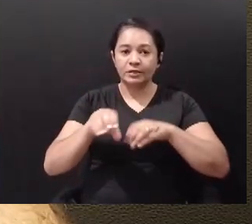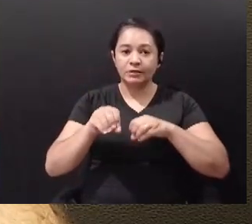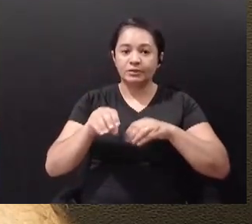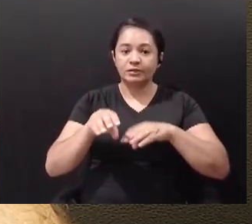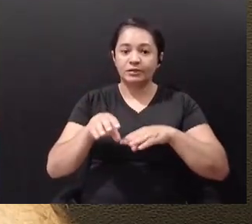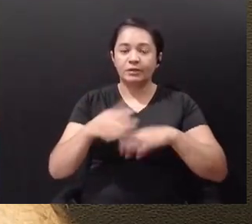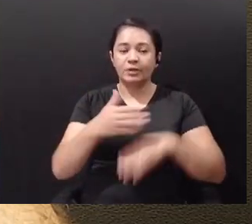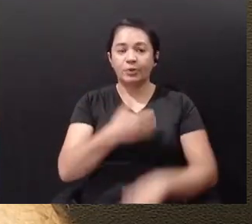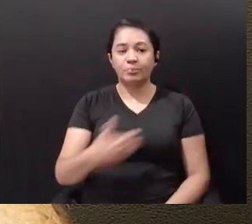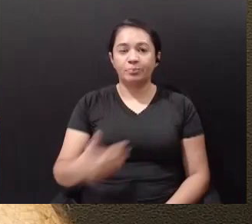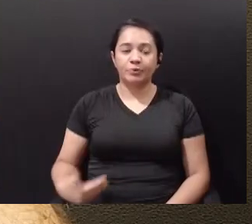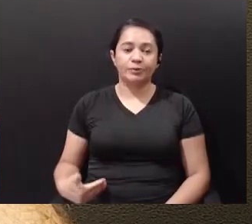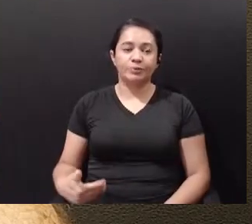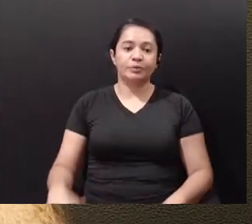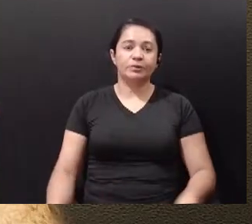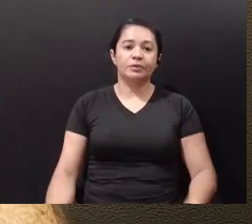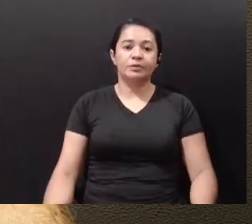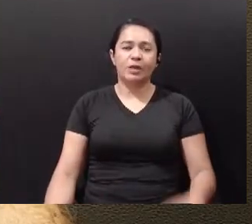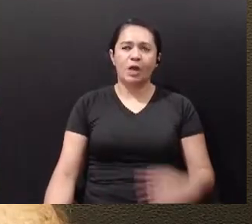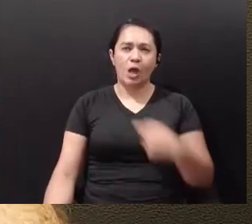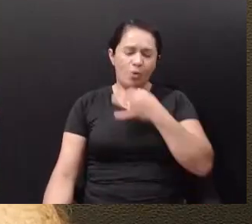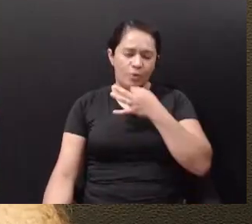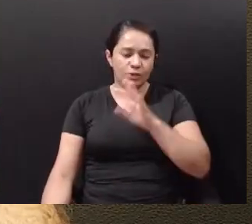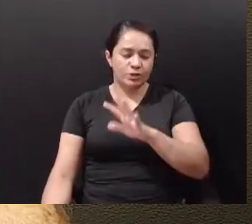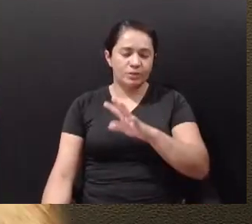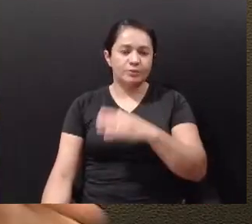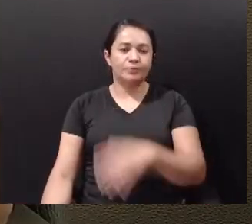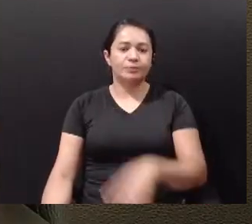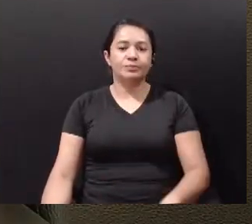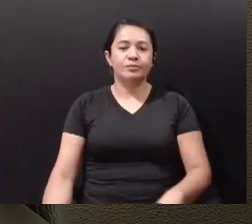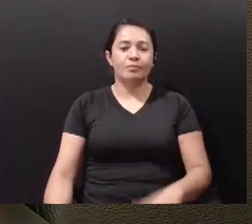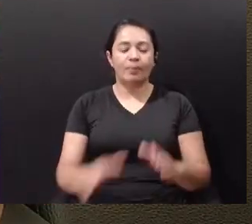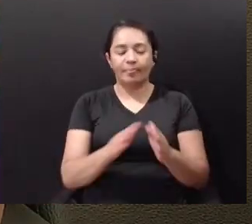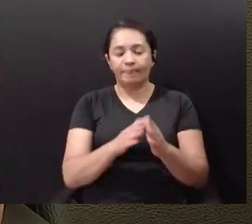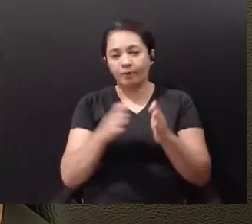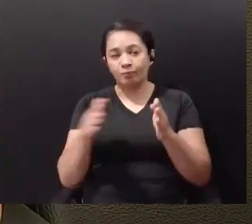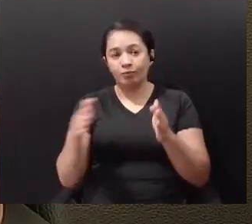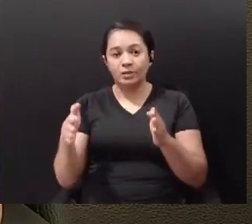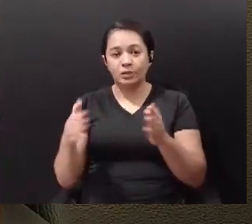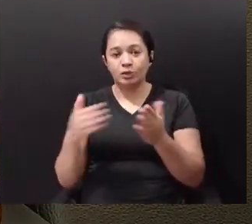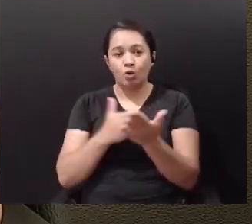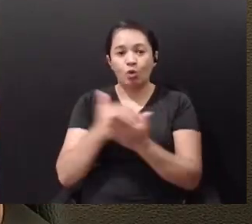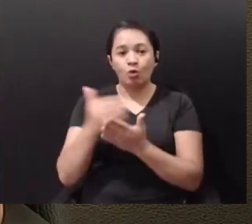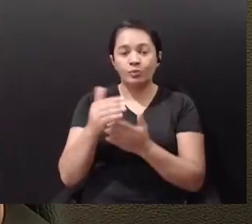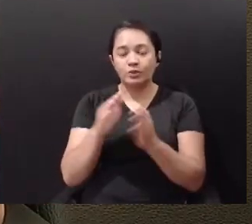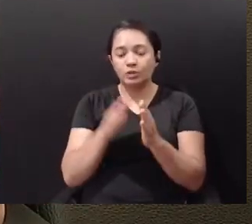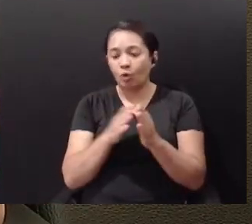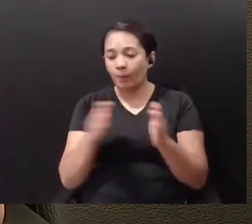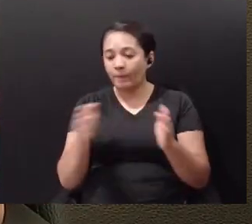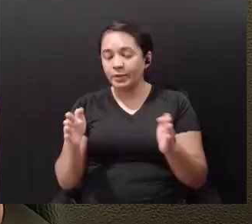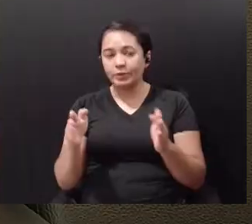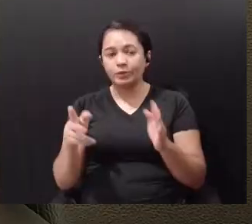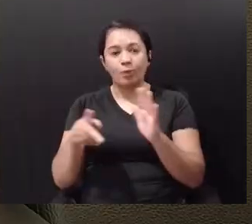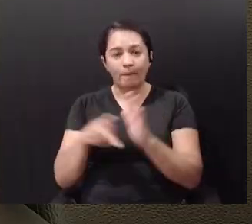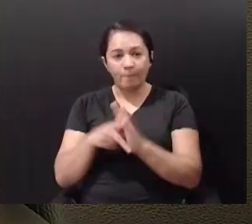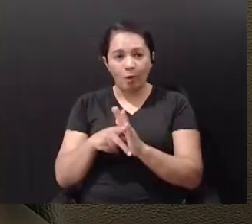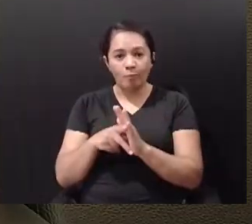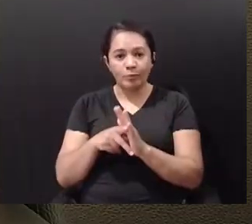falha a memória. No início do período republicano, nós temos